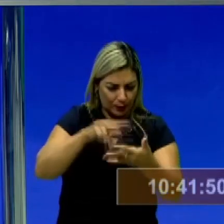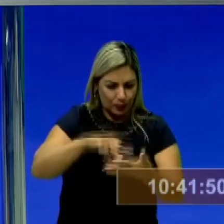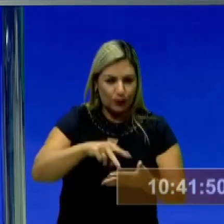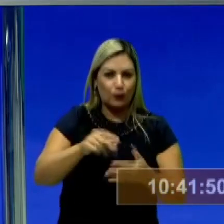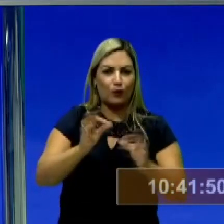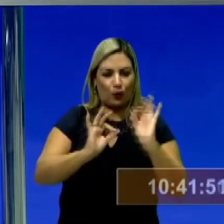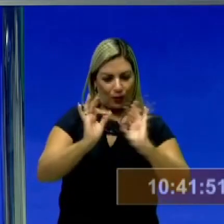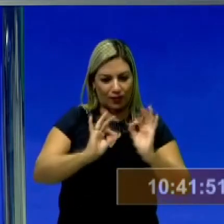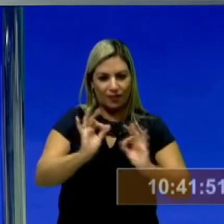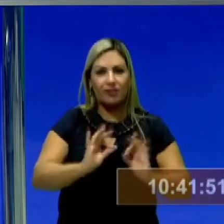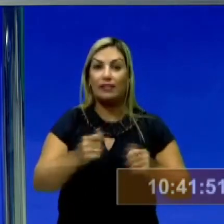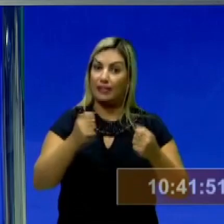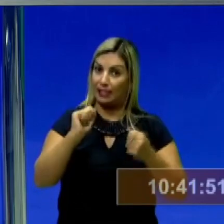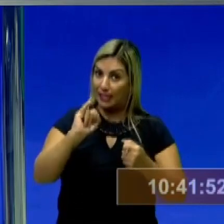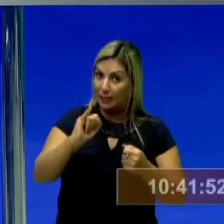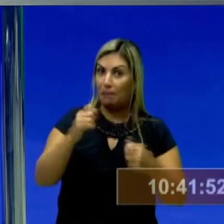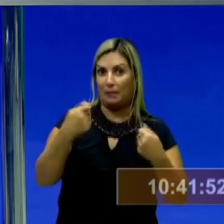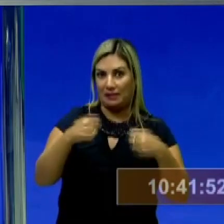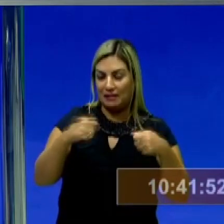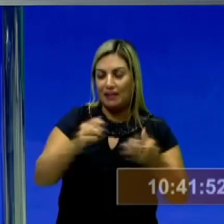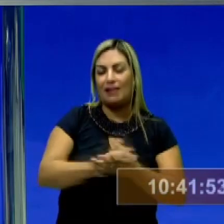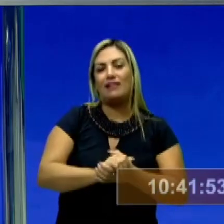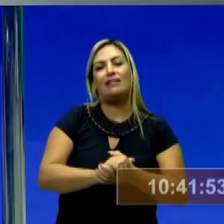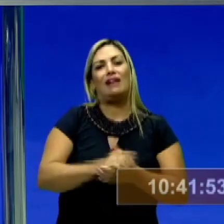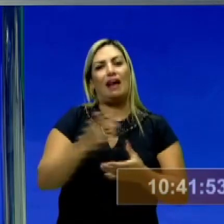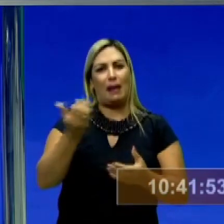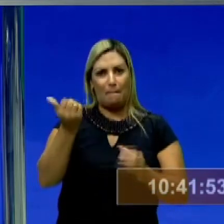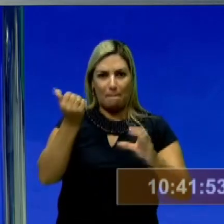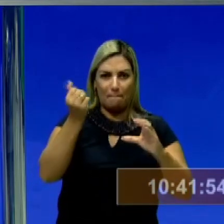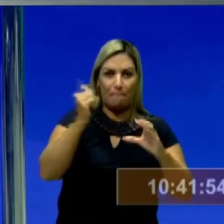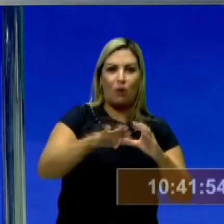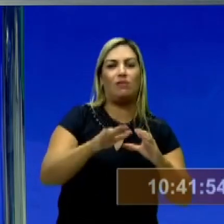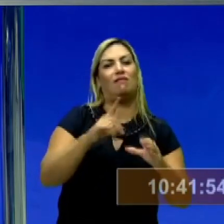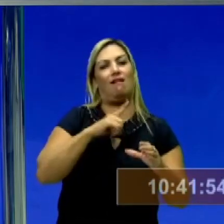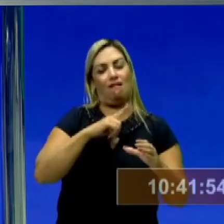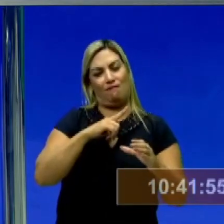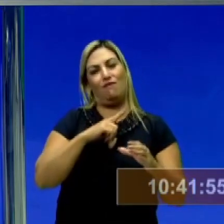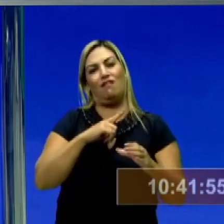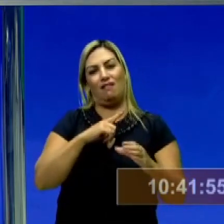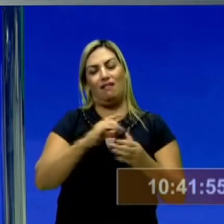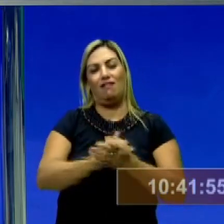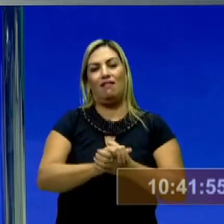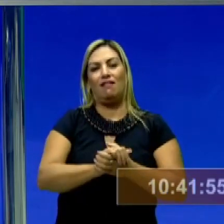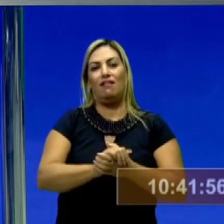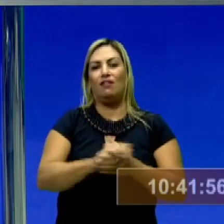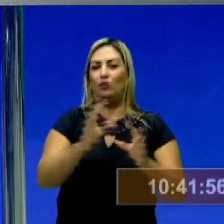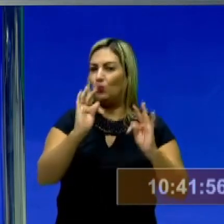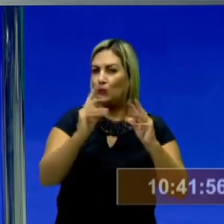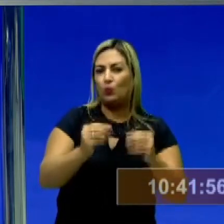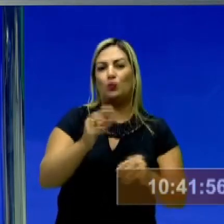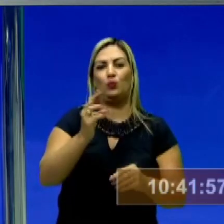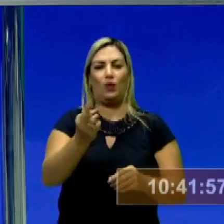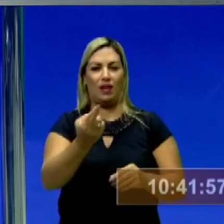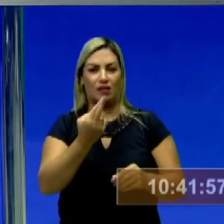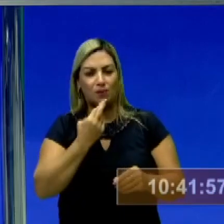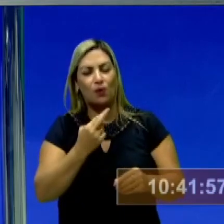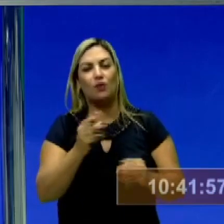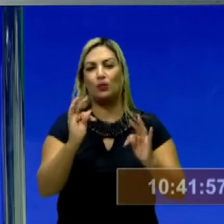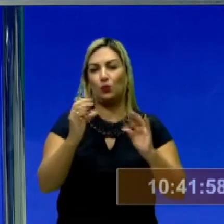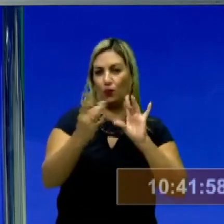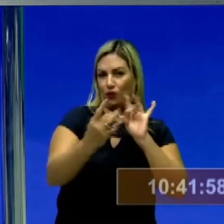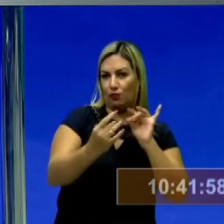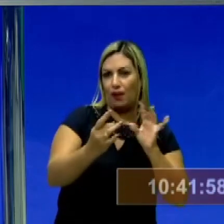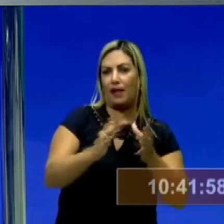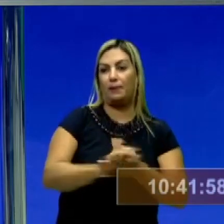faziam alguns arranjos, se necessário, e faziam a postagem da matéria de reprodução, de resposta, de feedback.